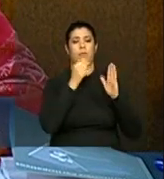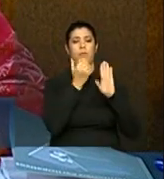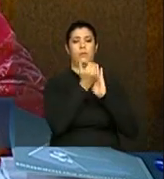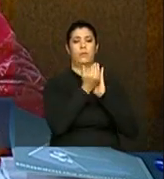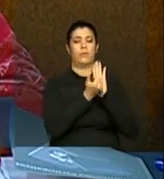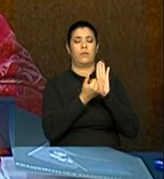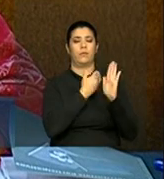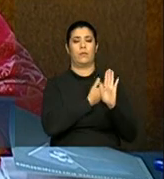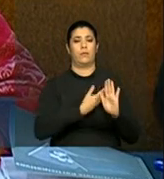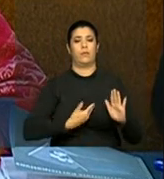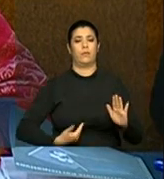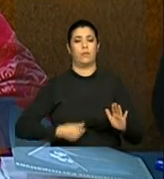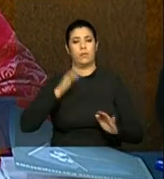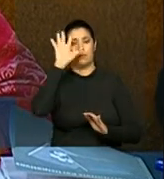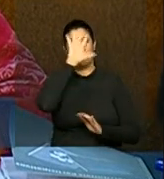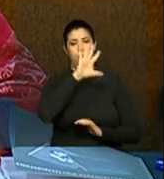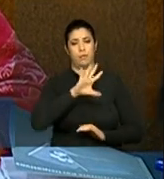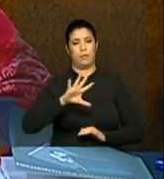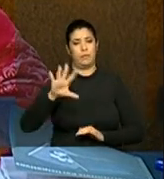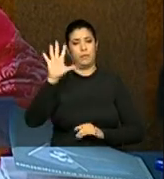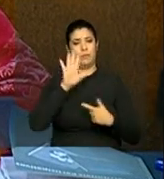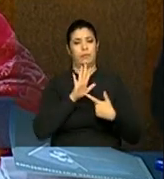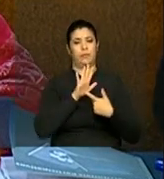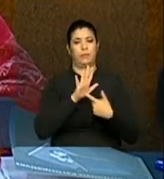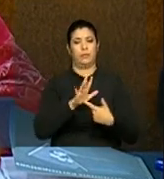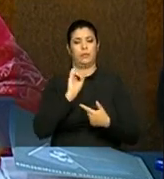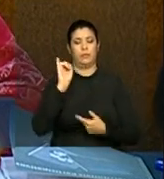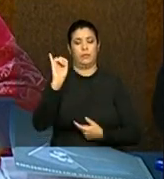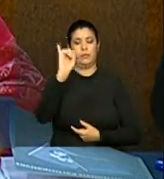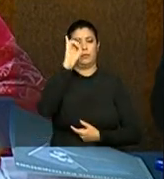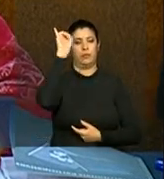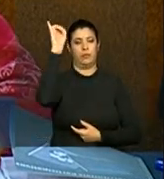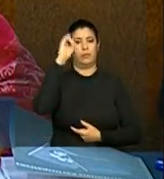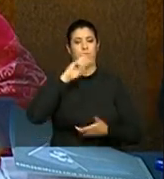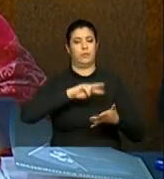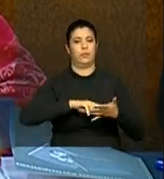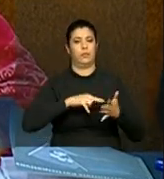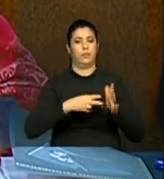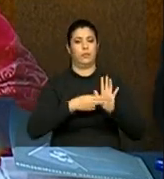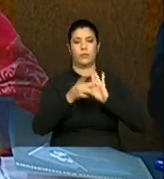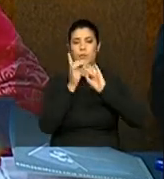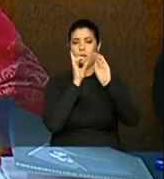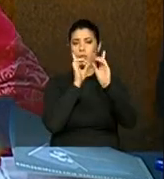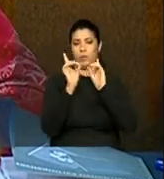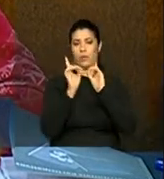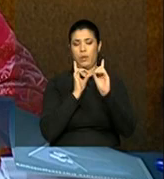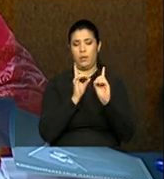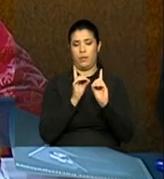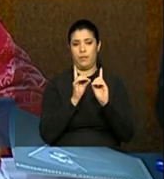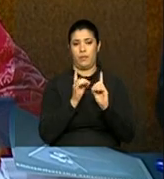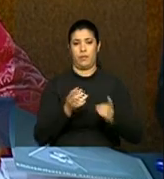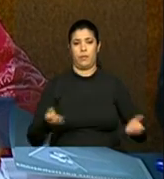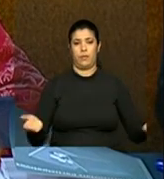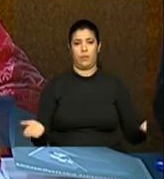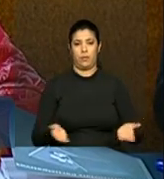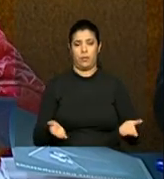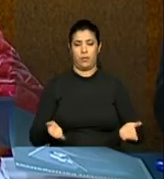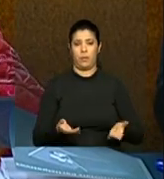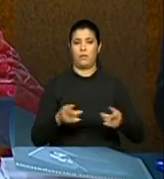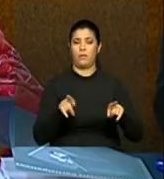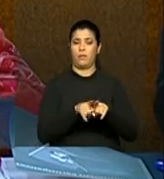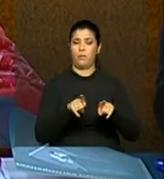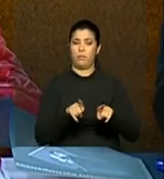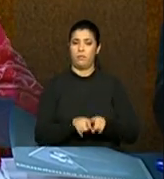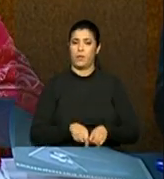federal, mostrando a importância e a significação do diálogo. E eu faço aqui minhas as